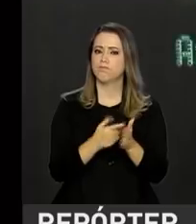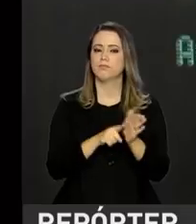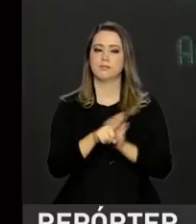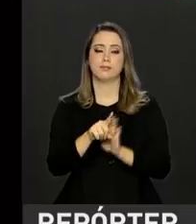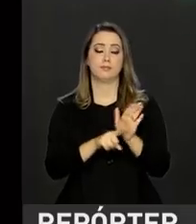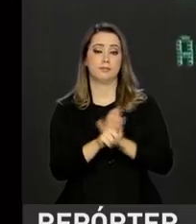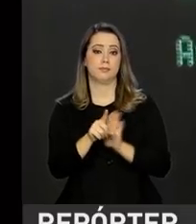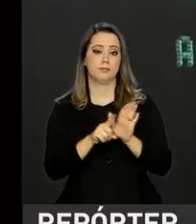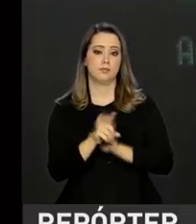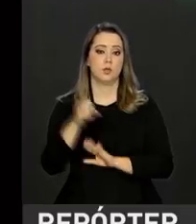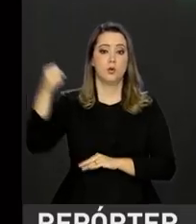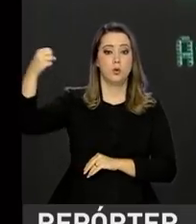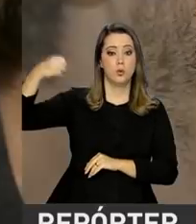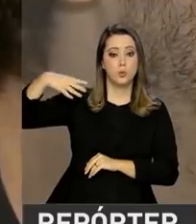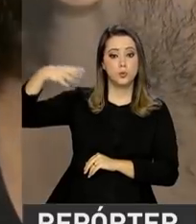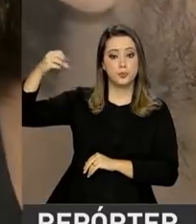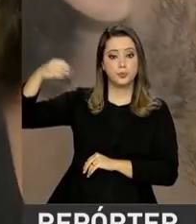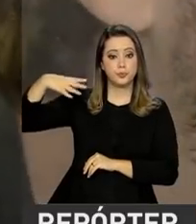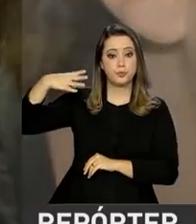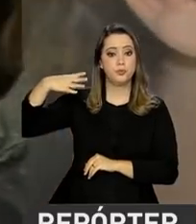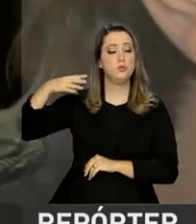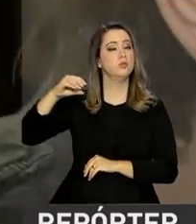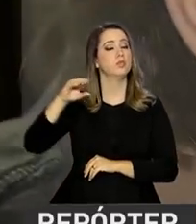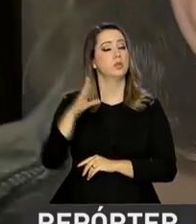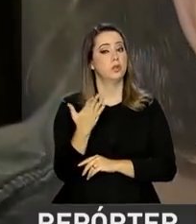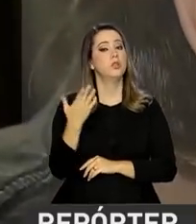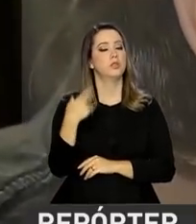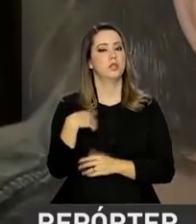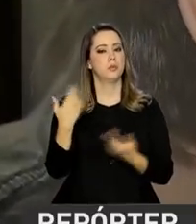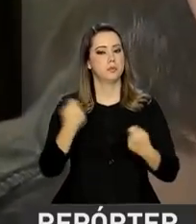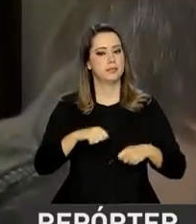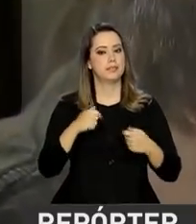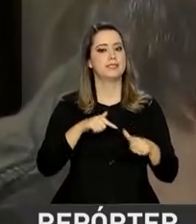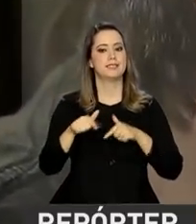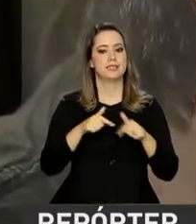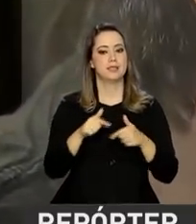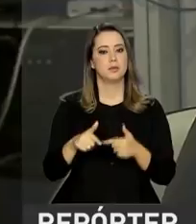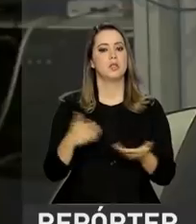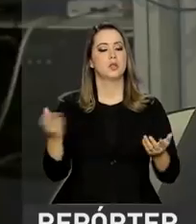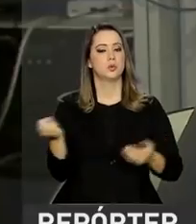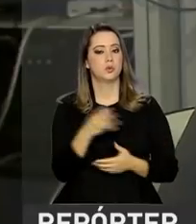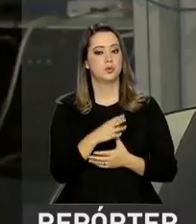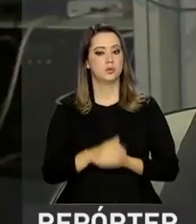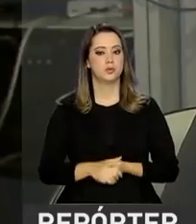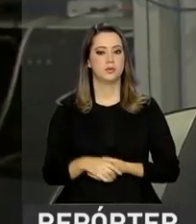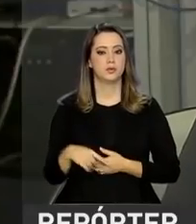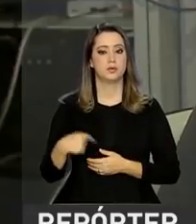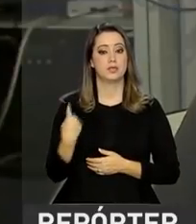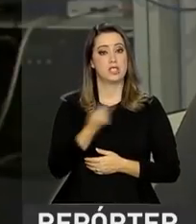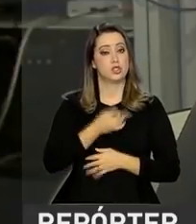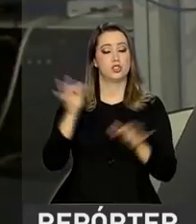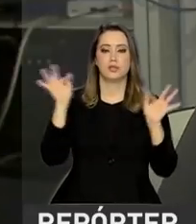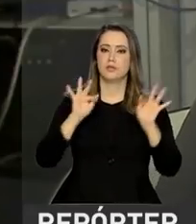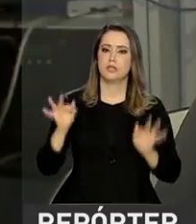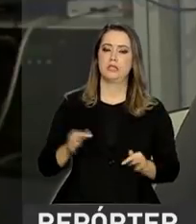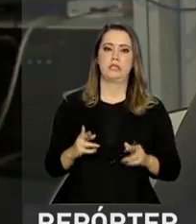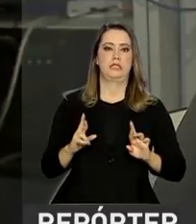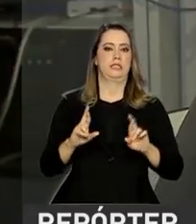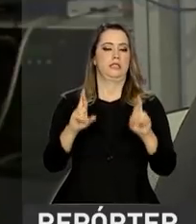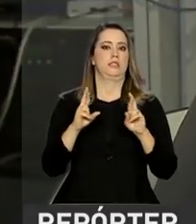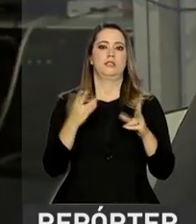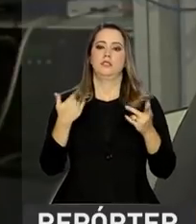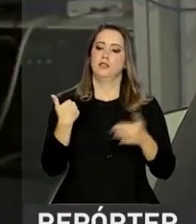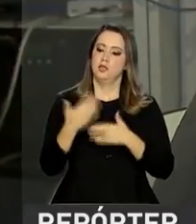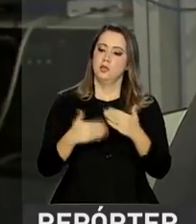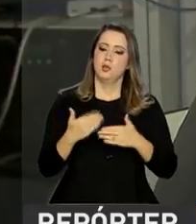pesquisas com a luz sincrotron e não vê a hora de trabalhar no Sirius. A gente fica muito feliz e tem bastante expectativa em